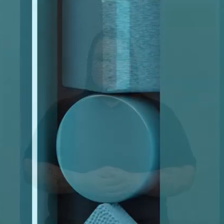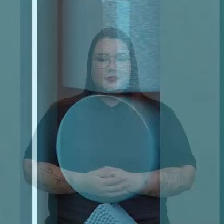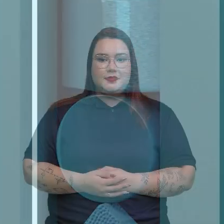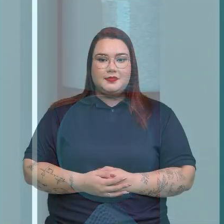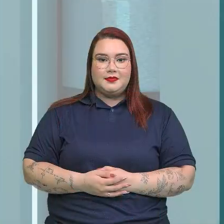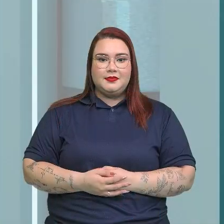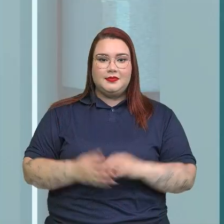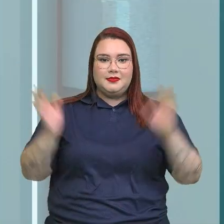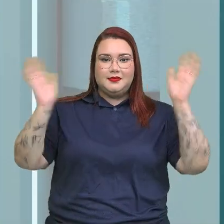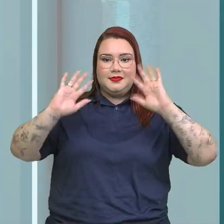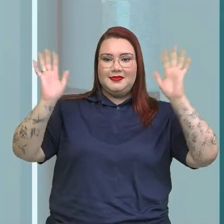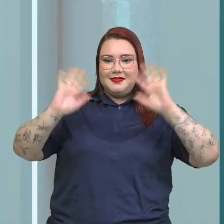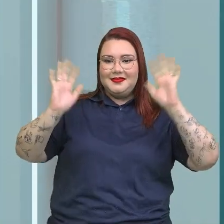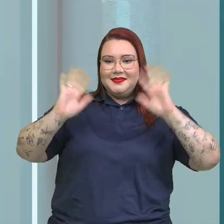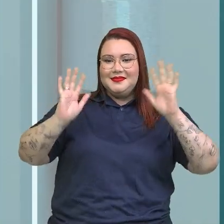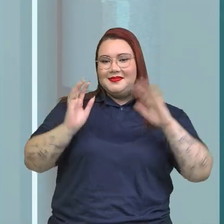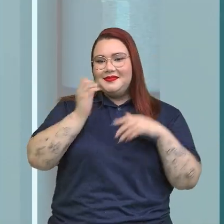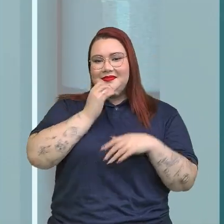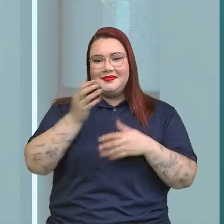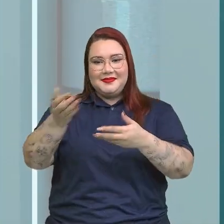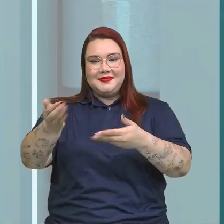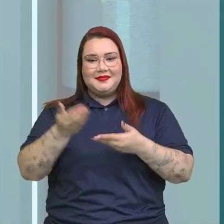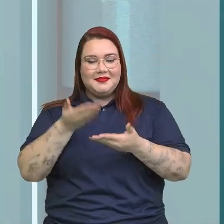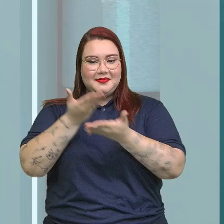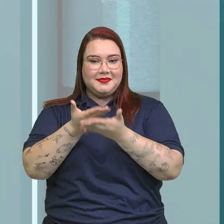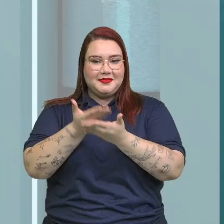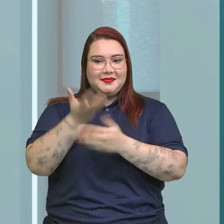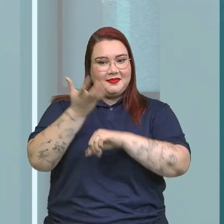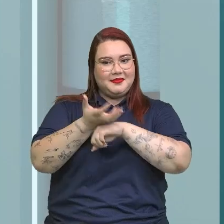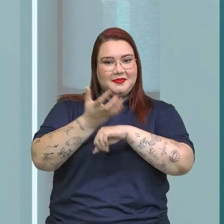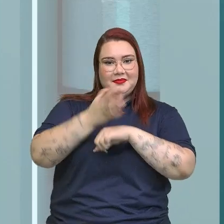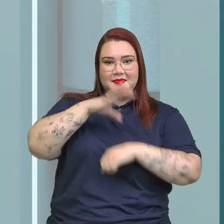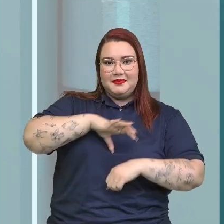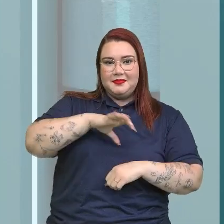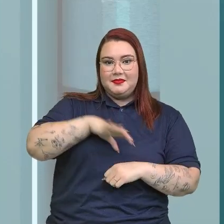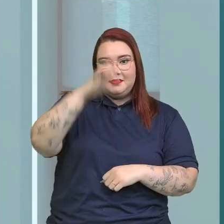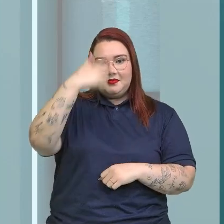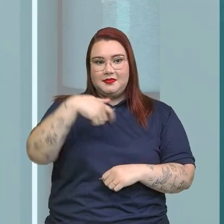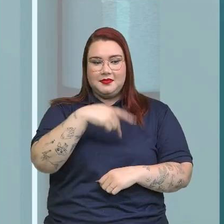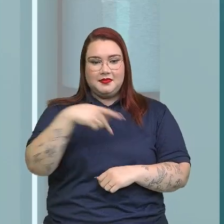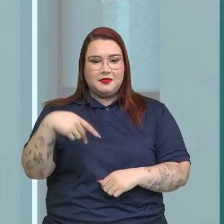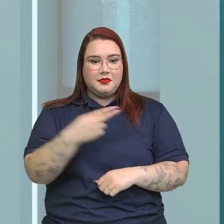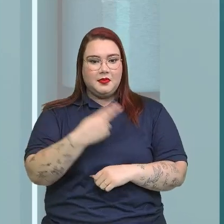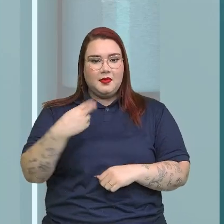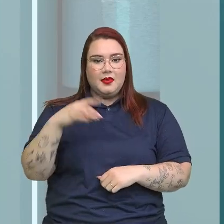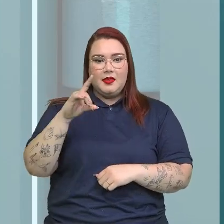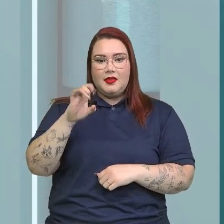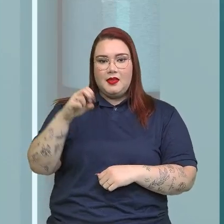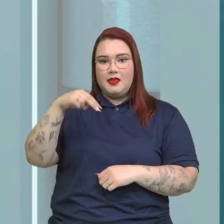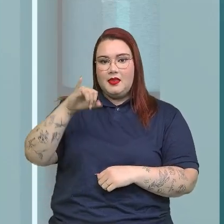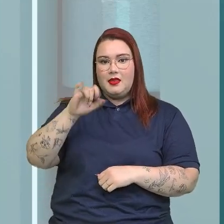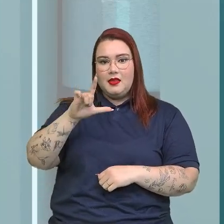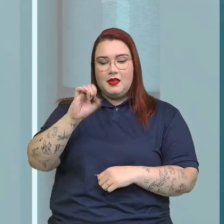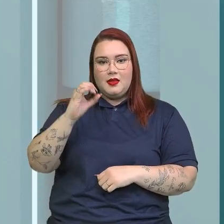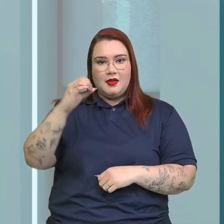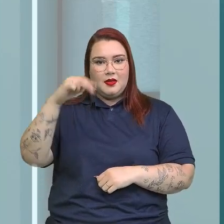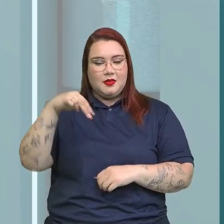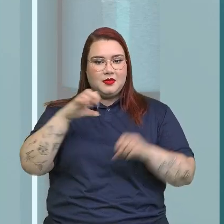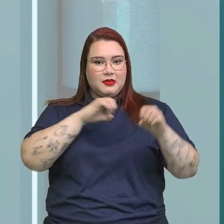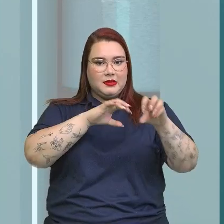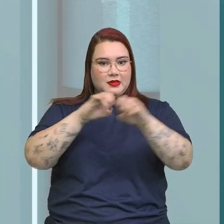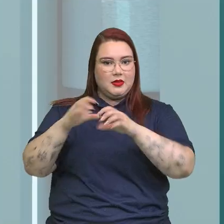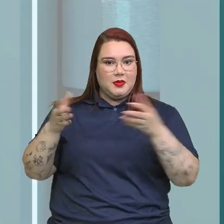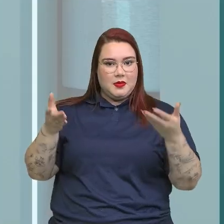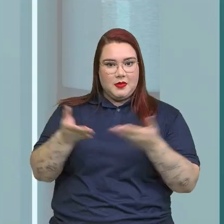Olá, turmas! Bem-vindos a mais uma aula de língua portuguesa. Eu sou o professor Denilson e vou acompanhar vocês neste